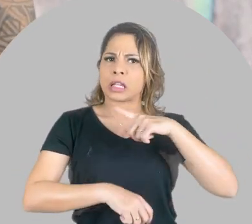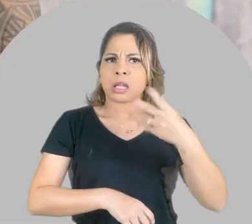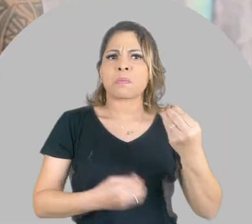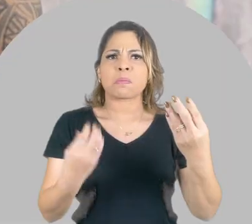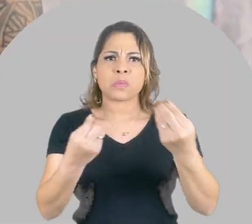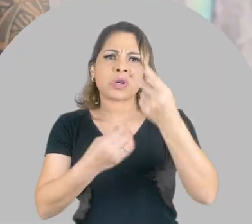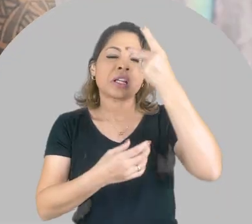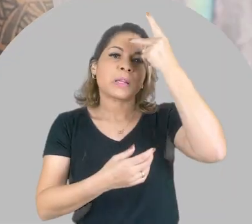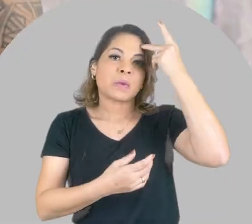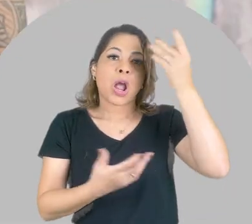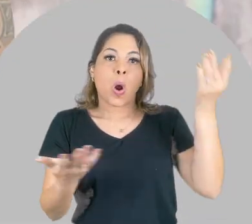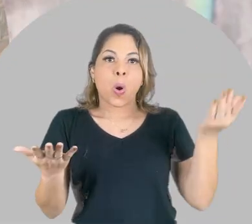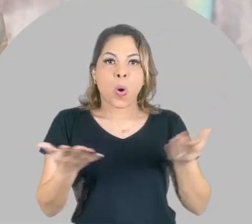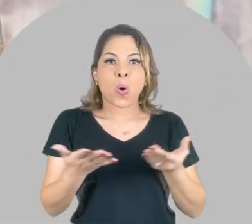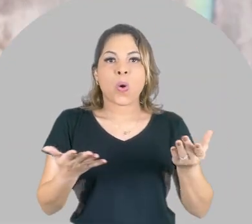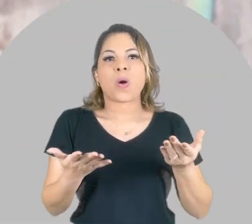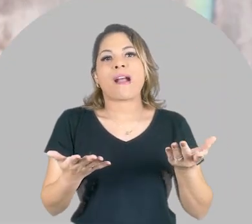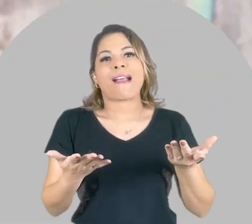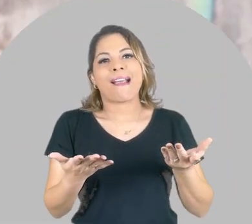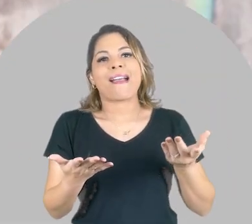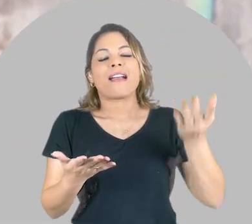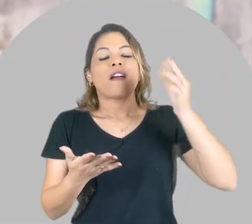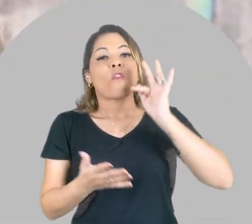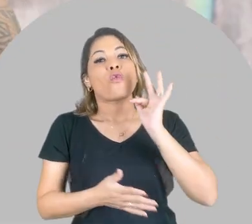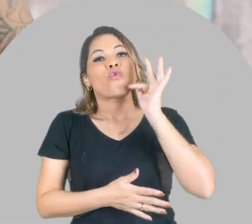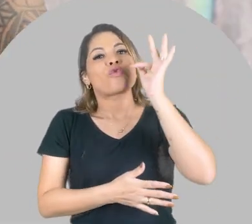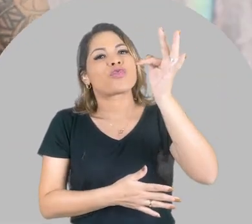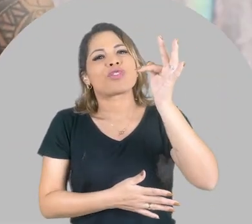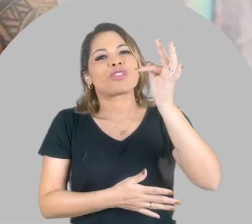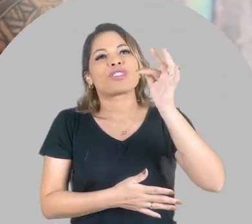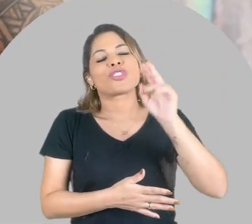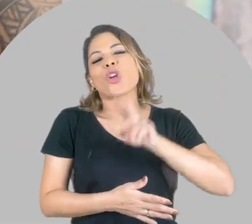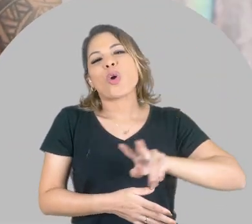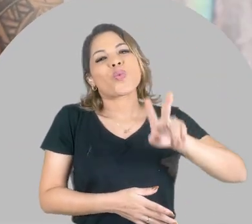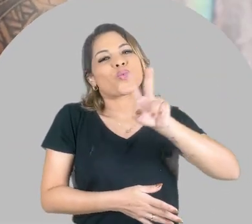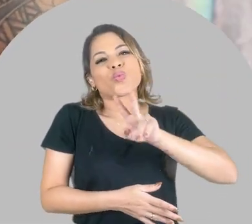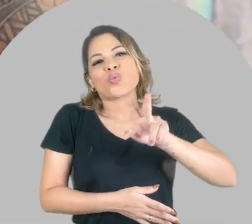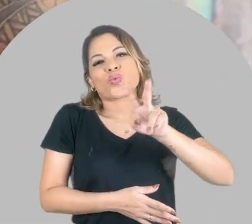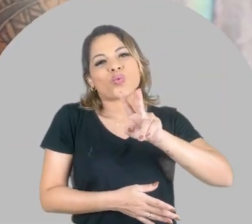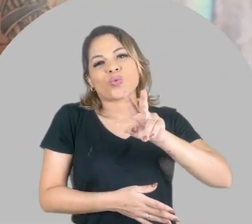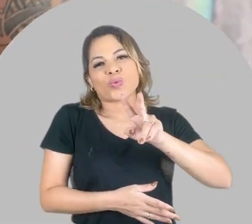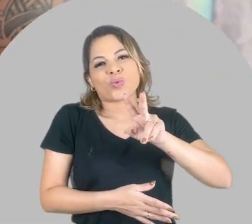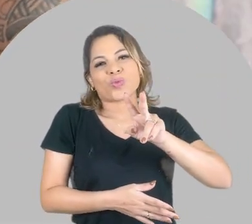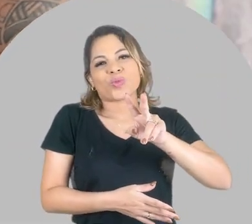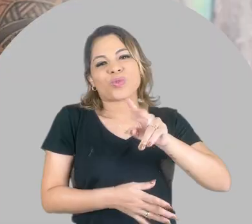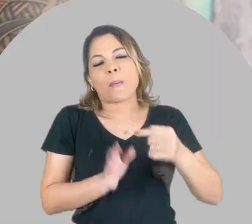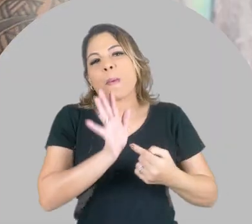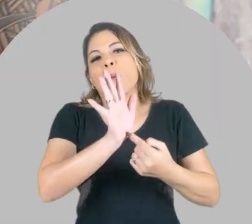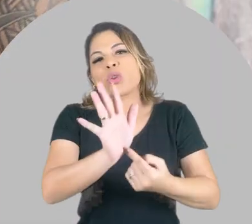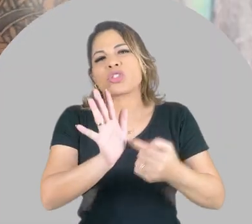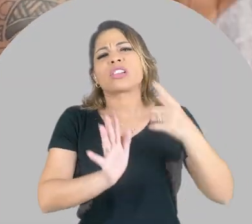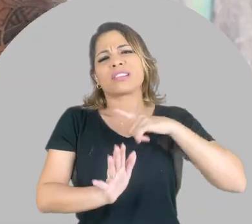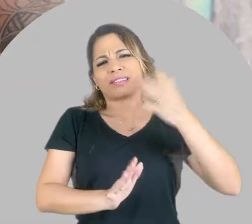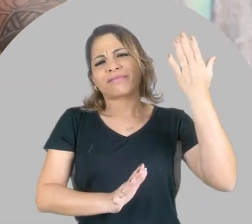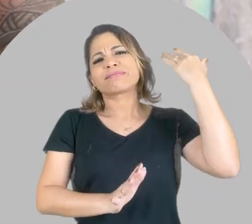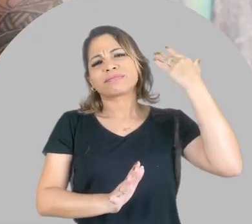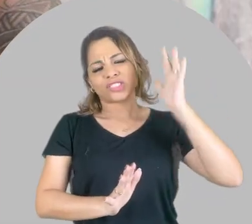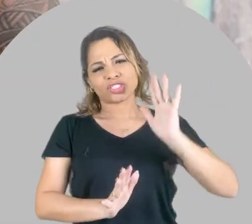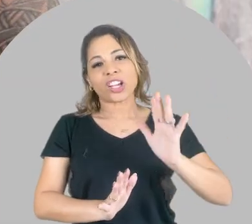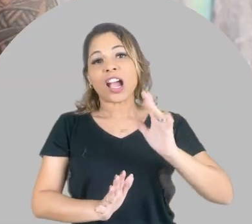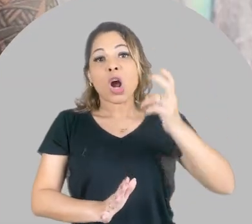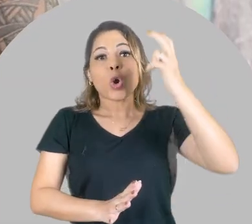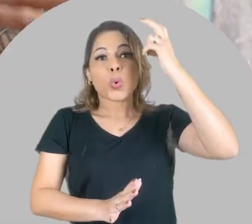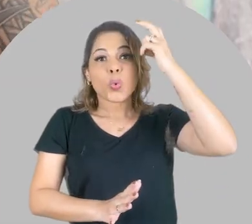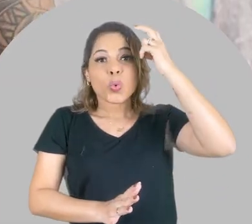quem se apropriou. Vai ter muita gente que é do hip hop agora, que lá na frente a gente vai ver que só usou o movimento para se apropriar, como já teve